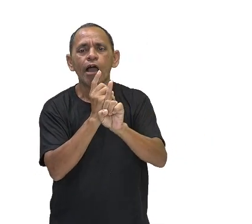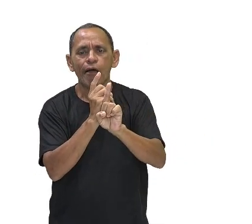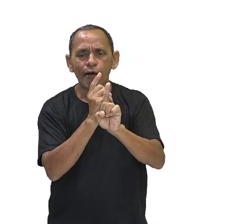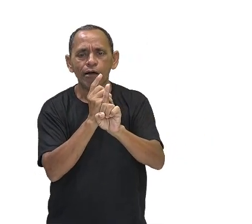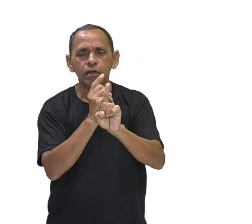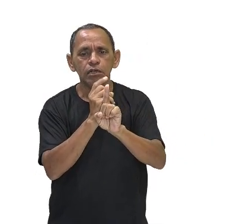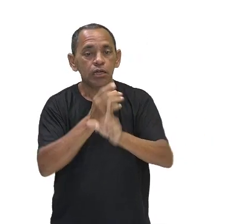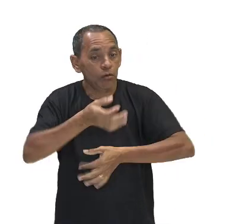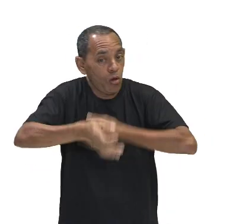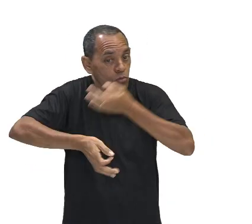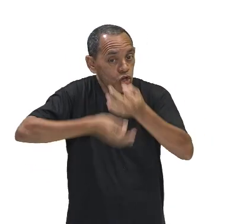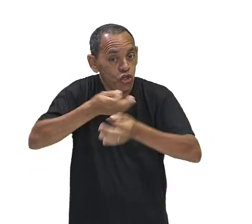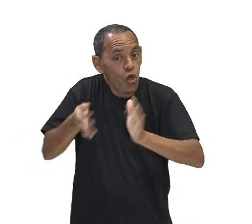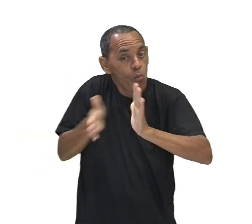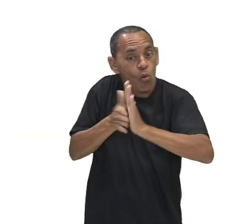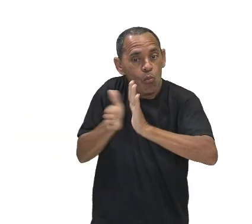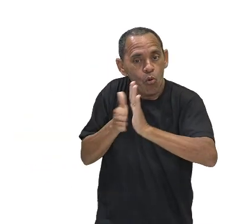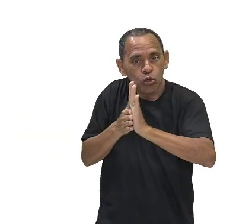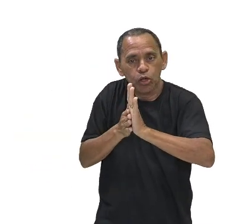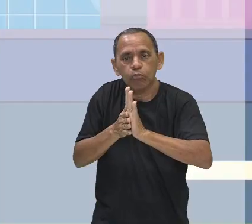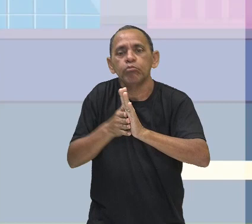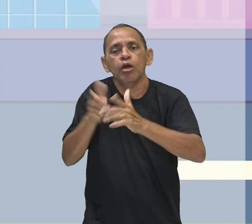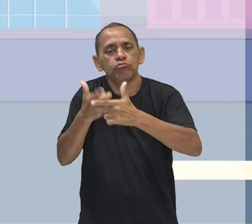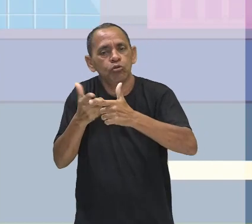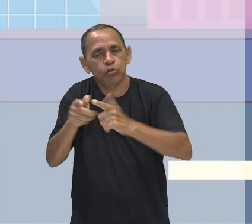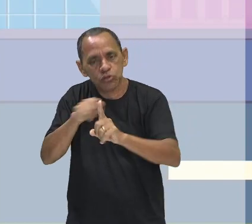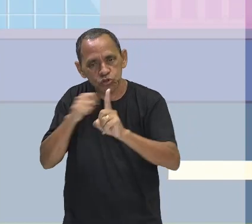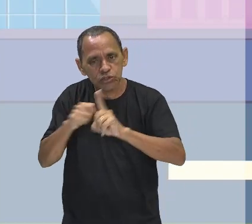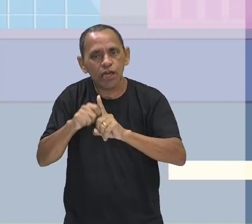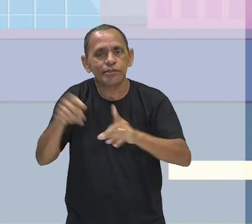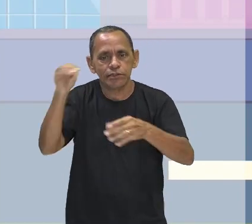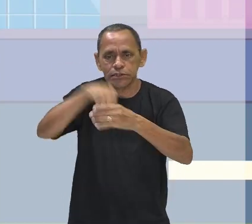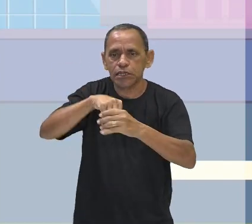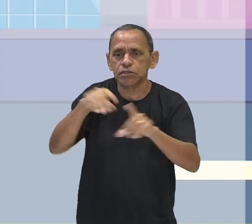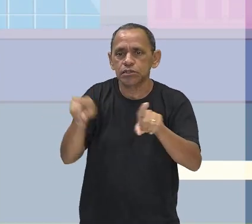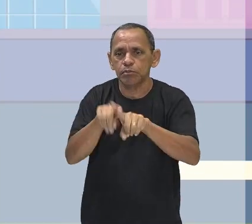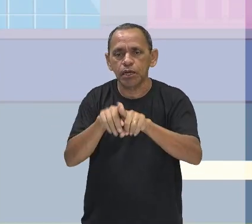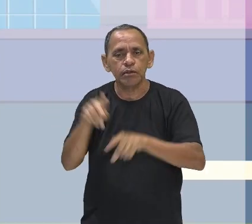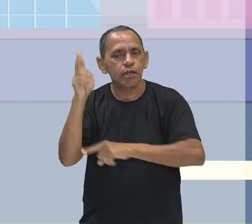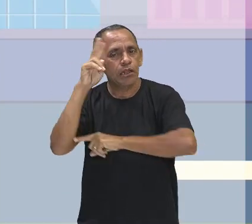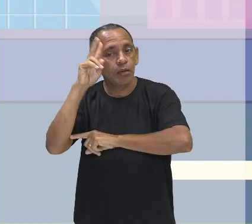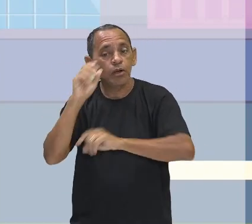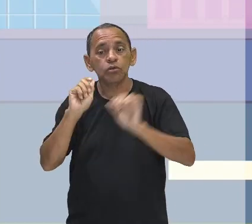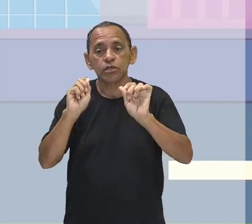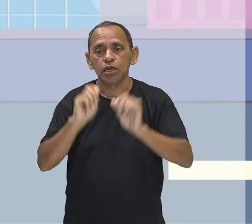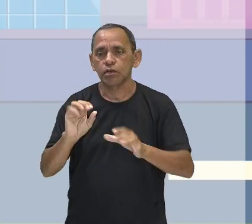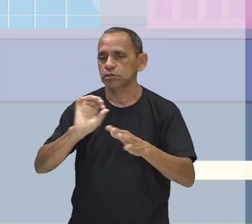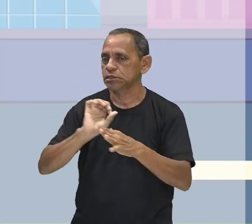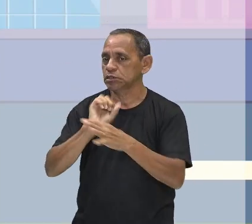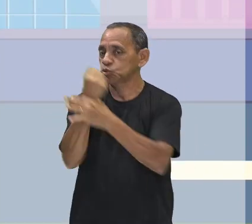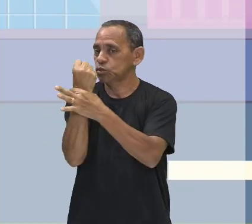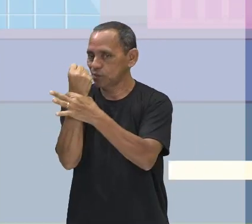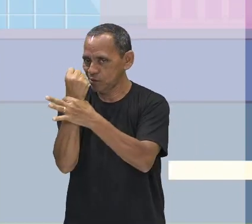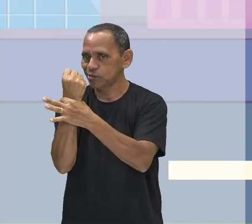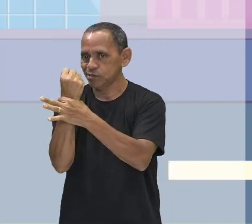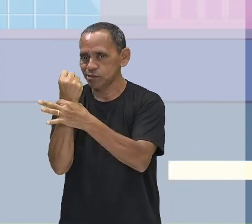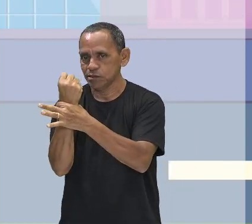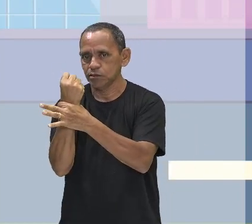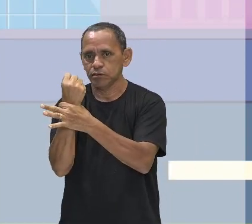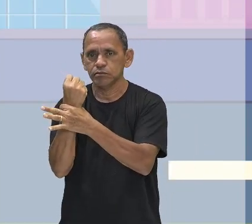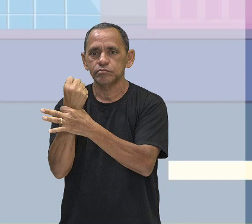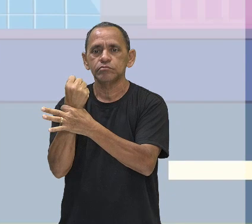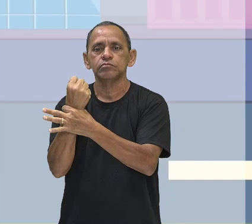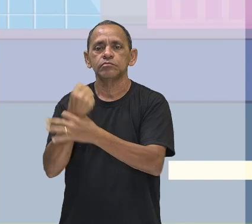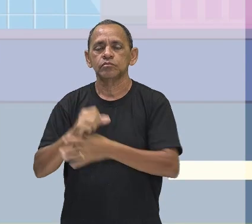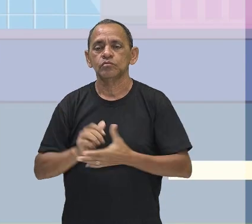propor soluções para os problemas sociais. Lembrando e reforçando que Durkheim vive